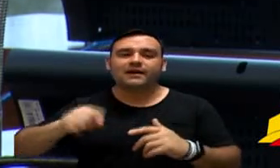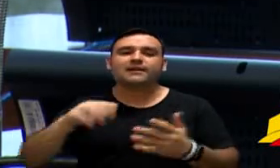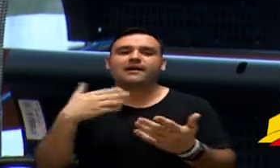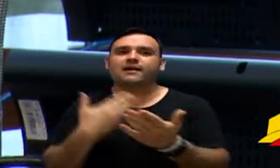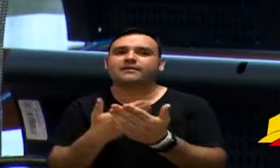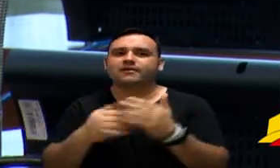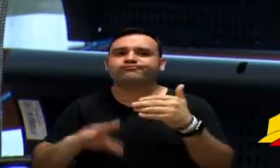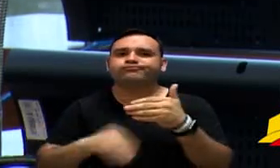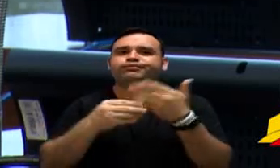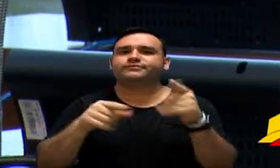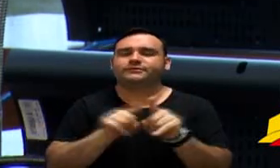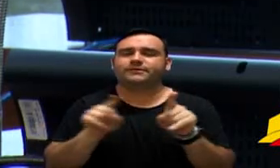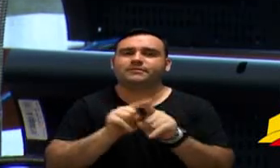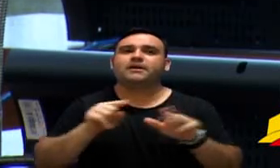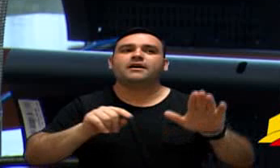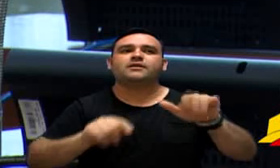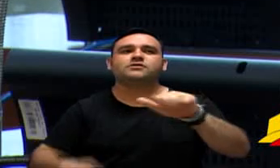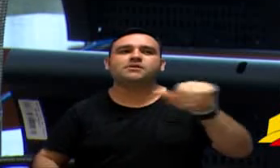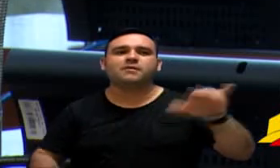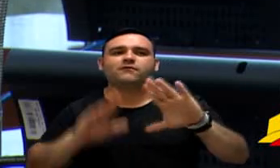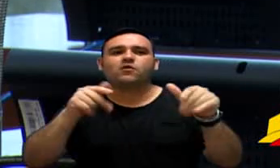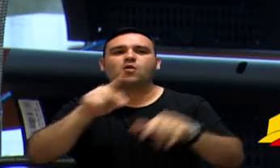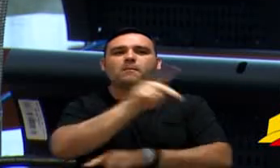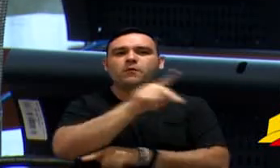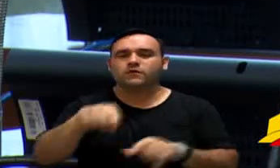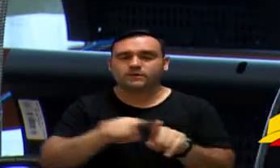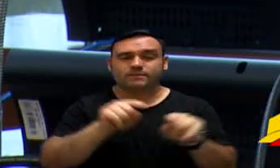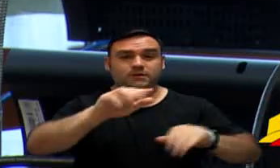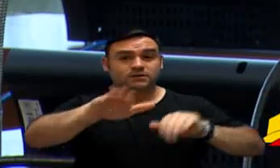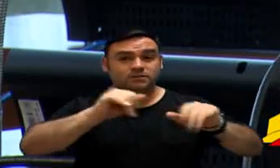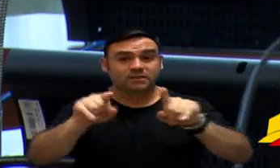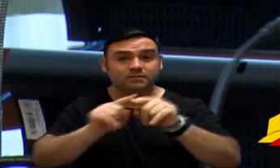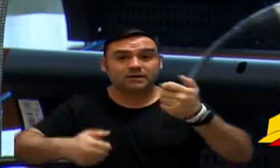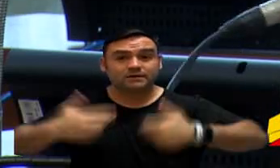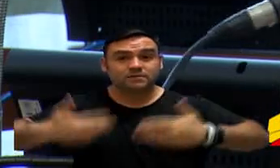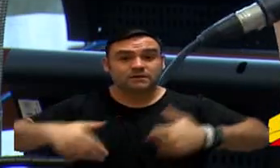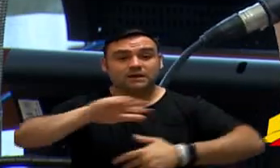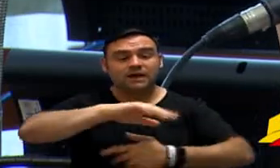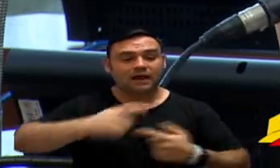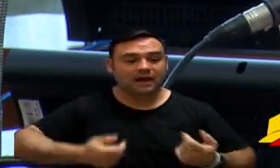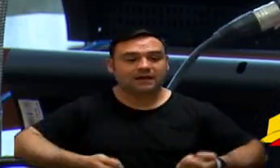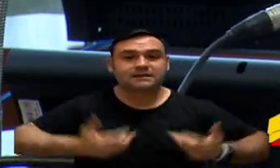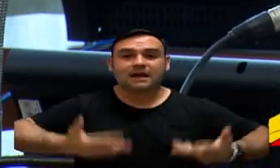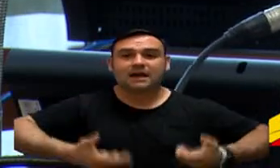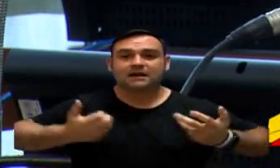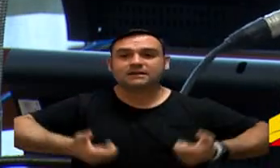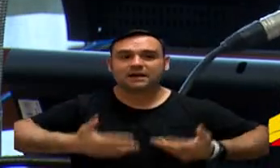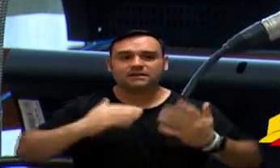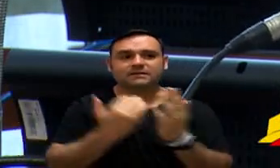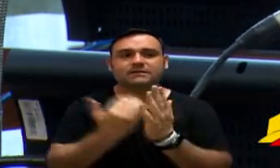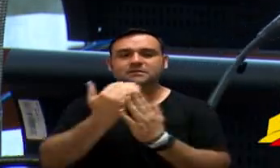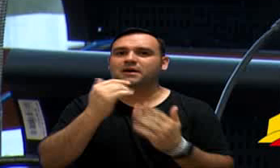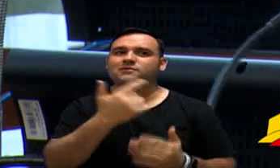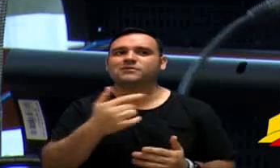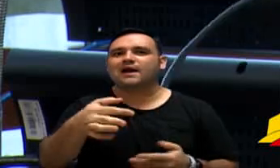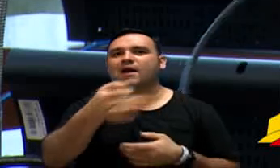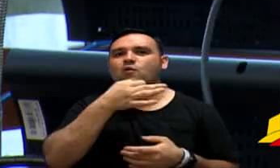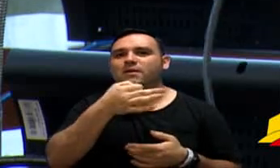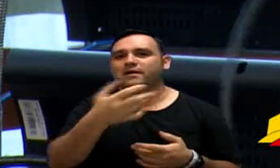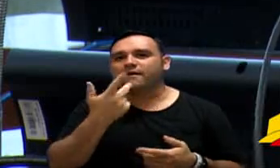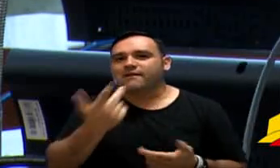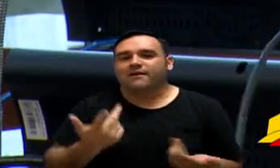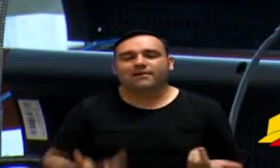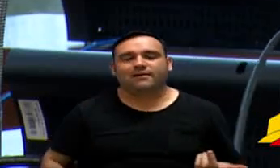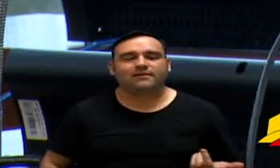extra-classe, contratação específica de professores e dar uma explicação para esses gastos milionários. Não vem com esse argumento de